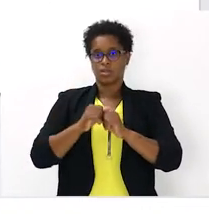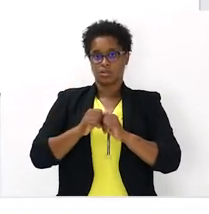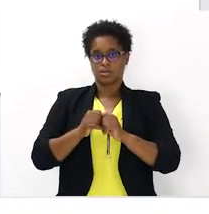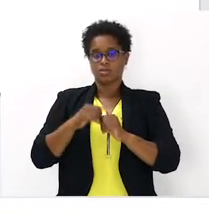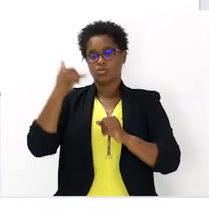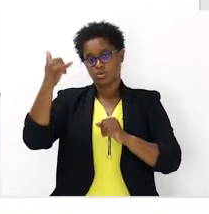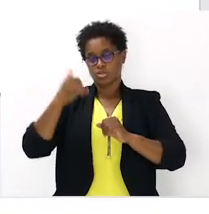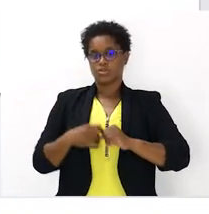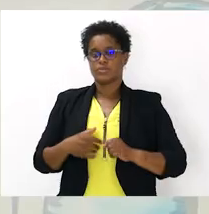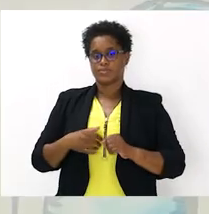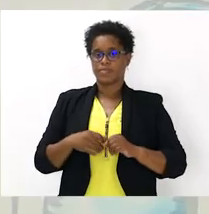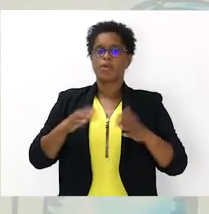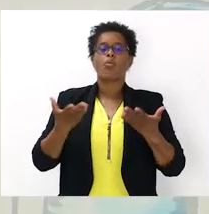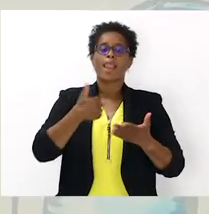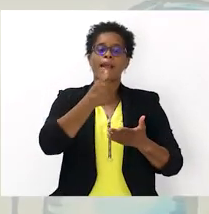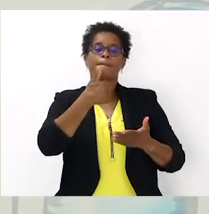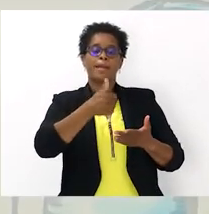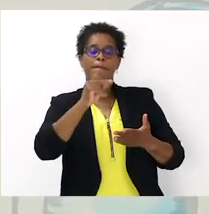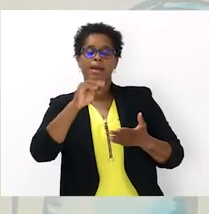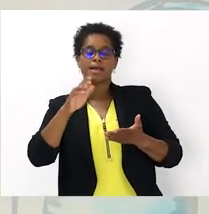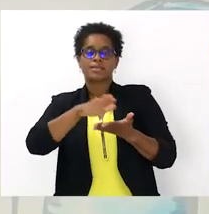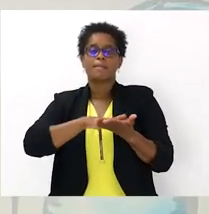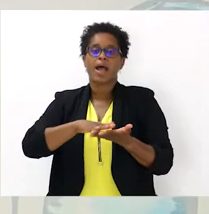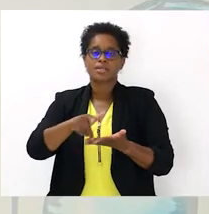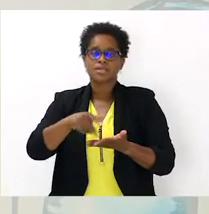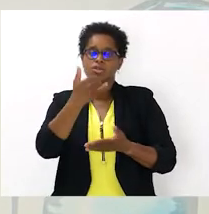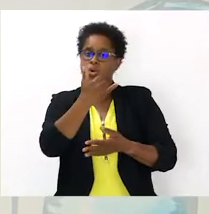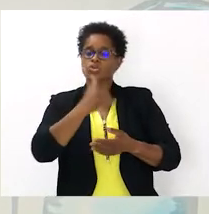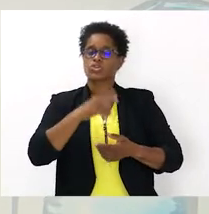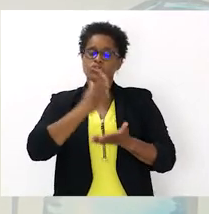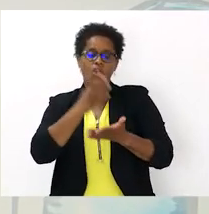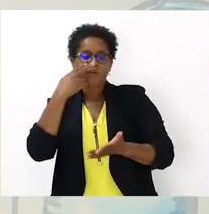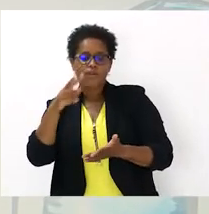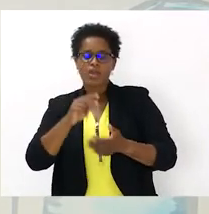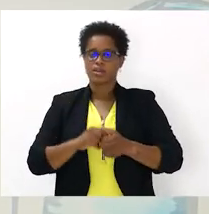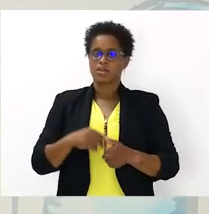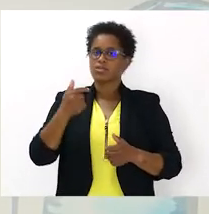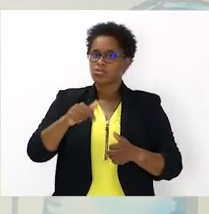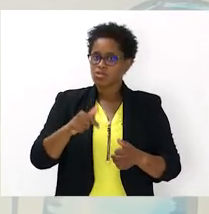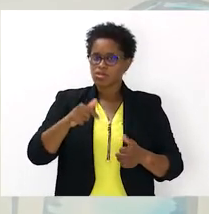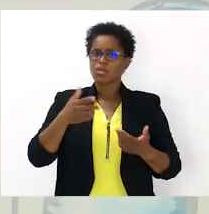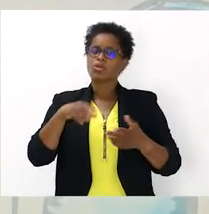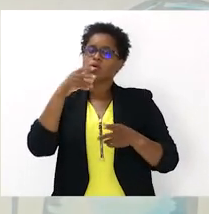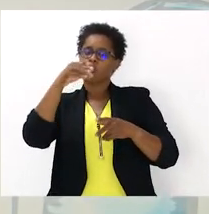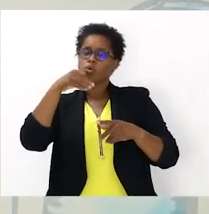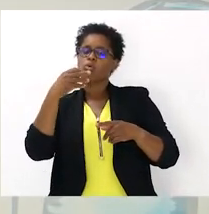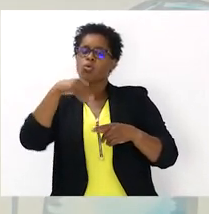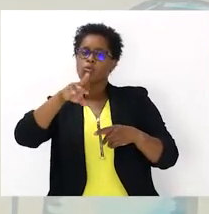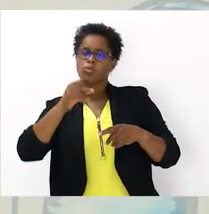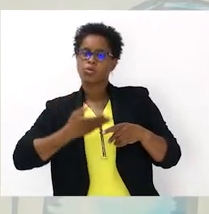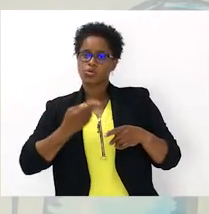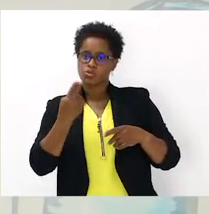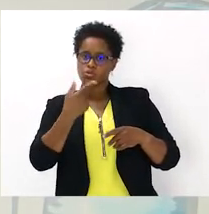expoente 2. Qual é a base? 2. Basta ver. Temos aqui o produto de potência